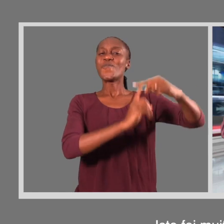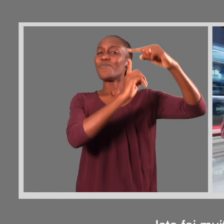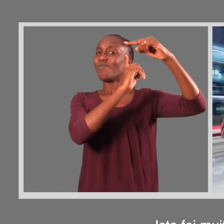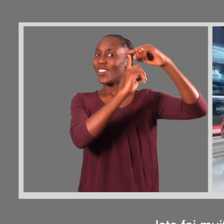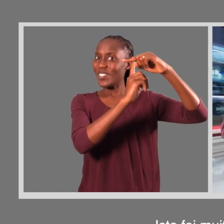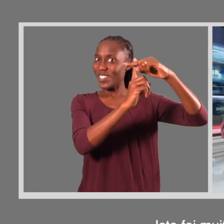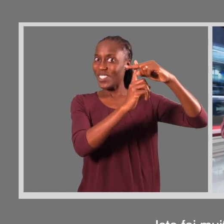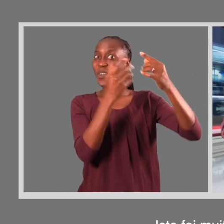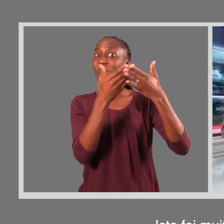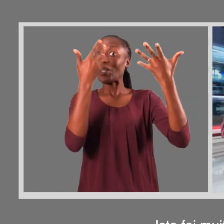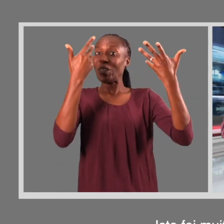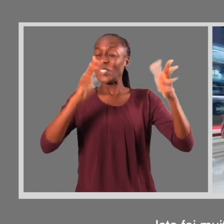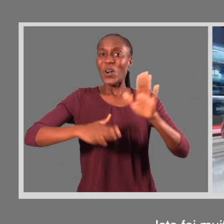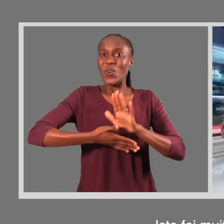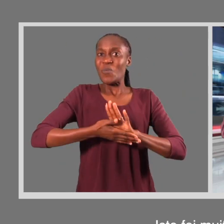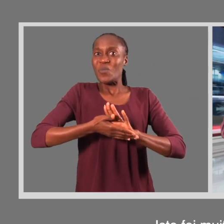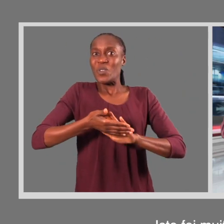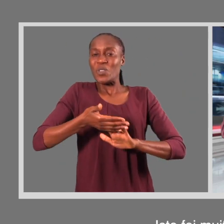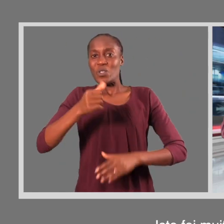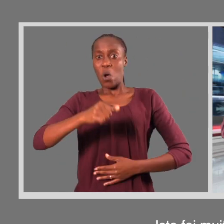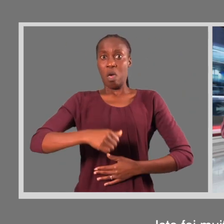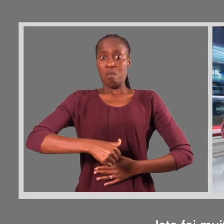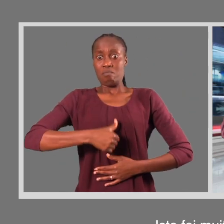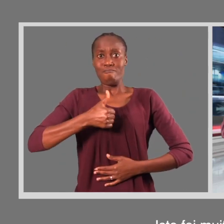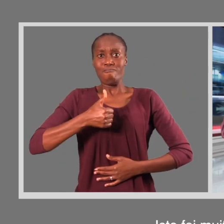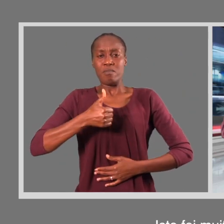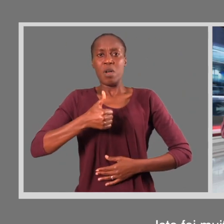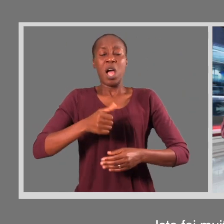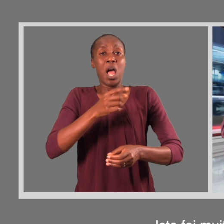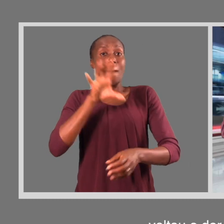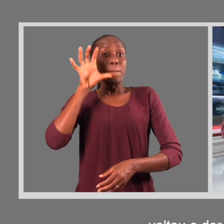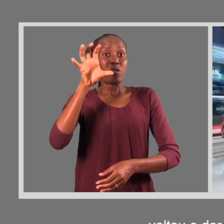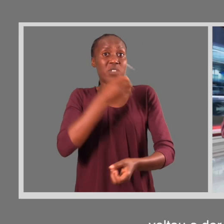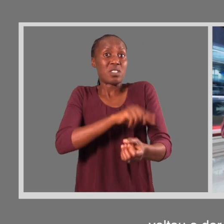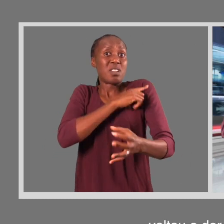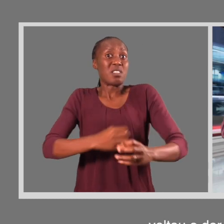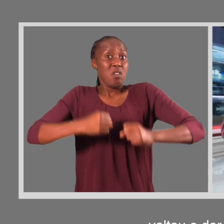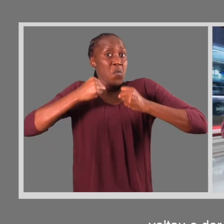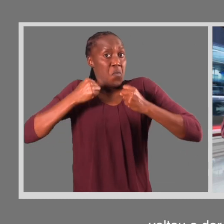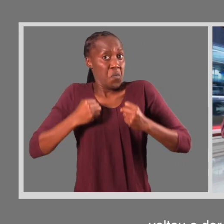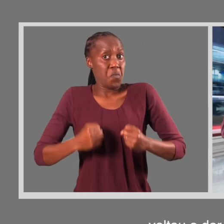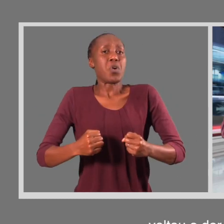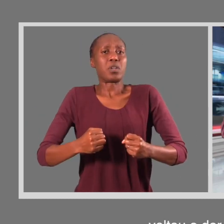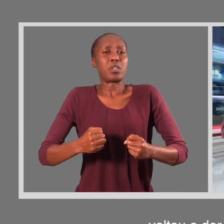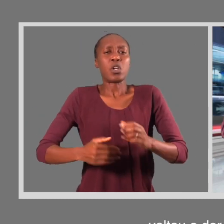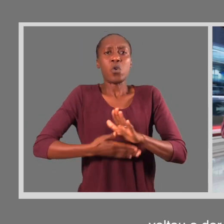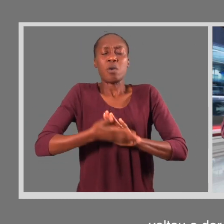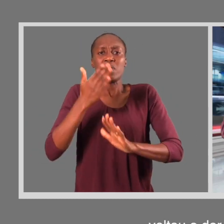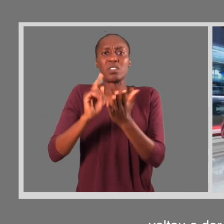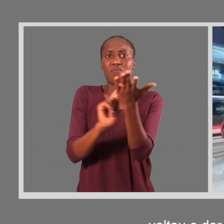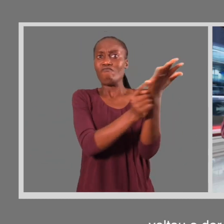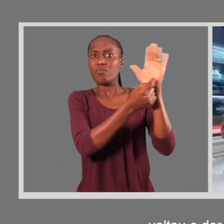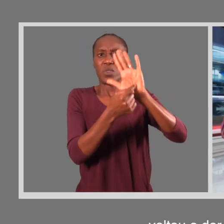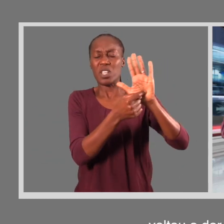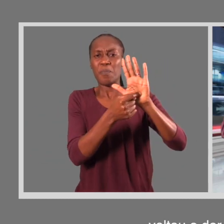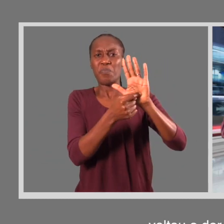positivo, porque voltou a dar credibilidade à própria província, voltou a dar visibilidade aos assuntos da